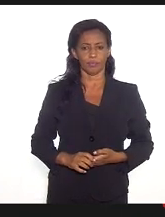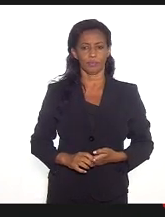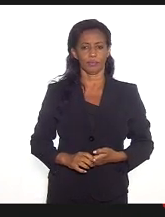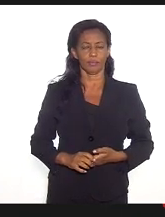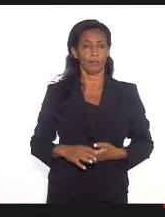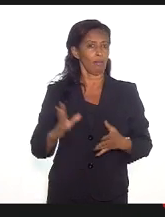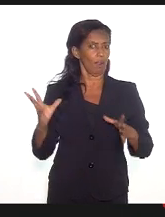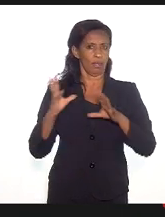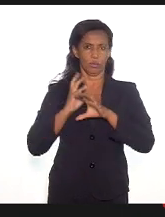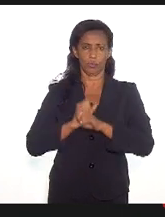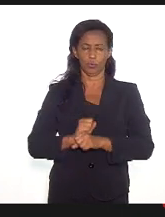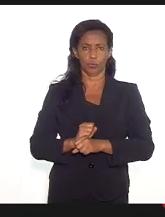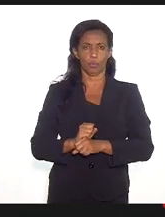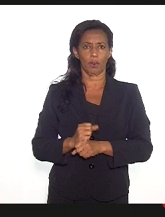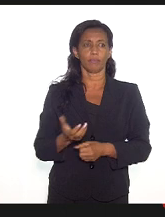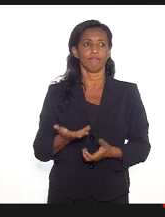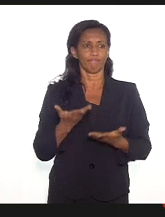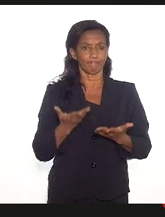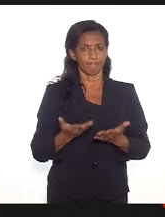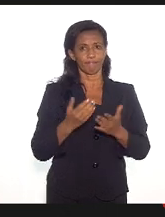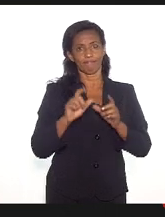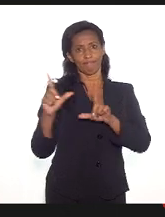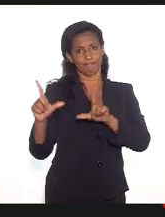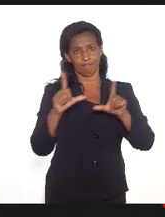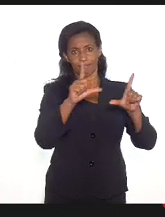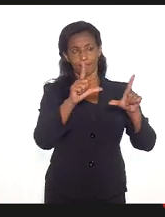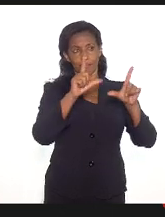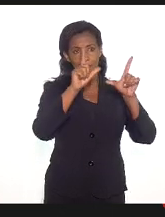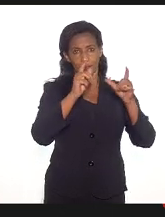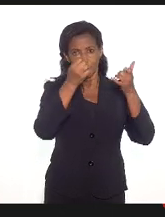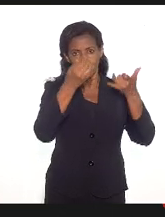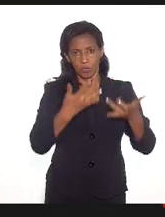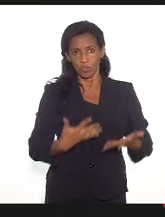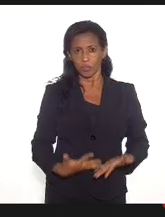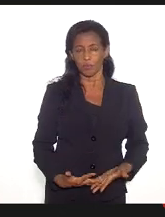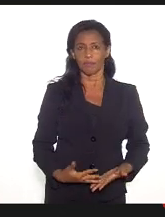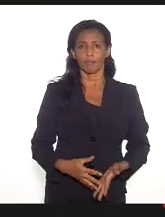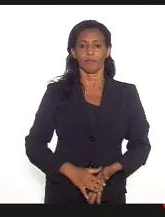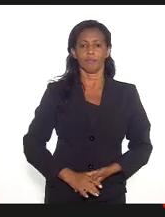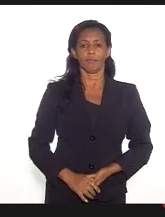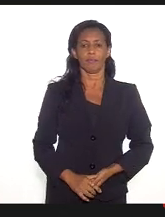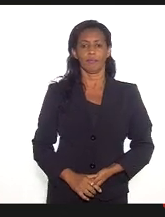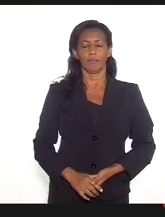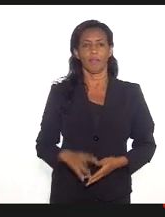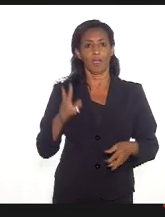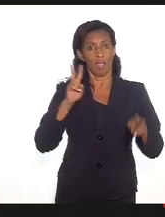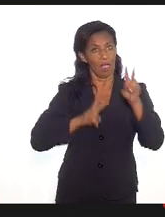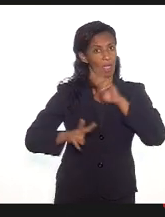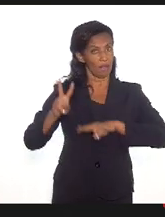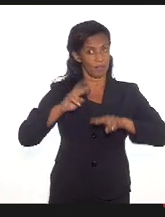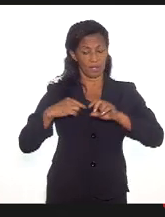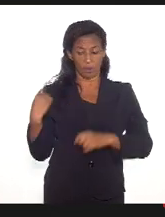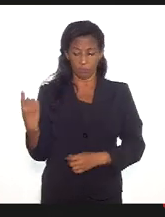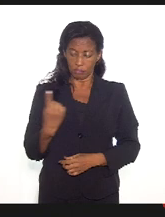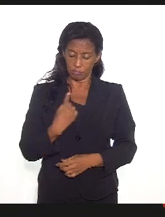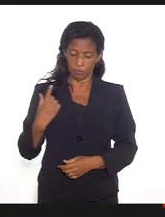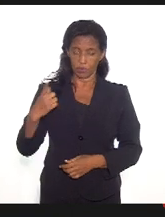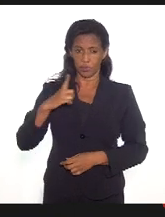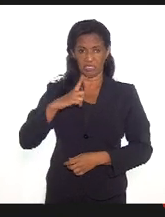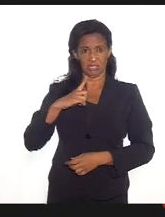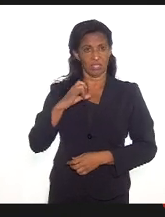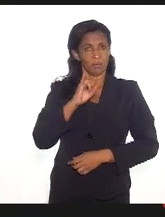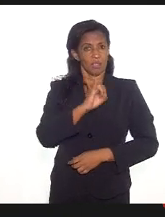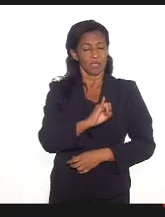em suma, era isso que nós estamos tratando, a visão que temos, e se não